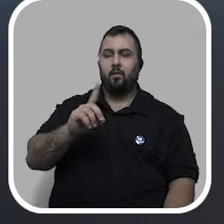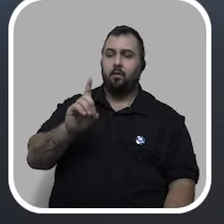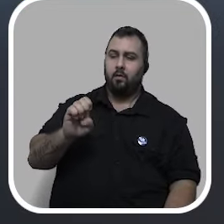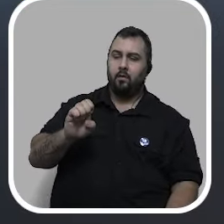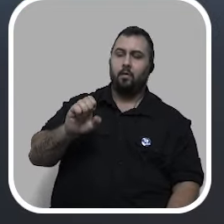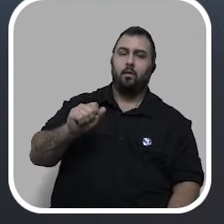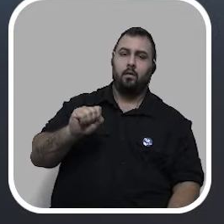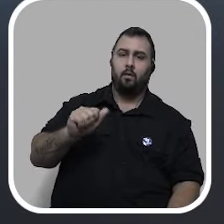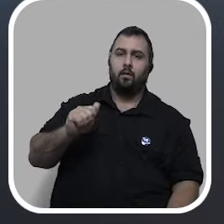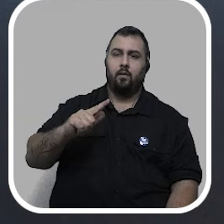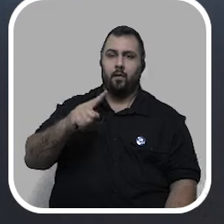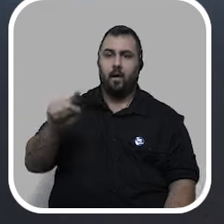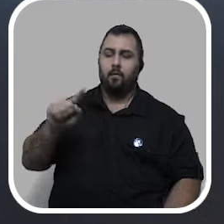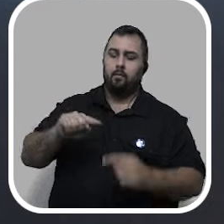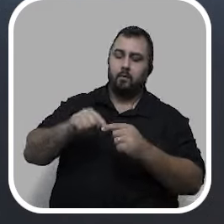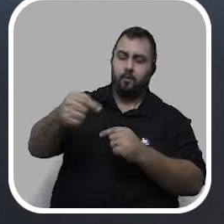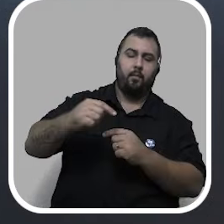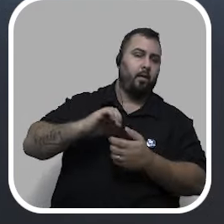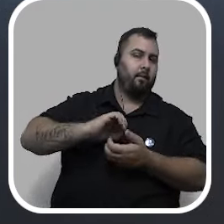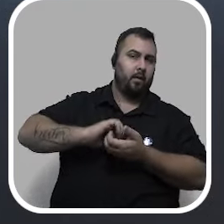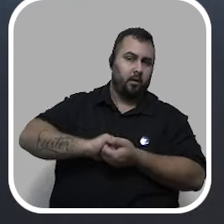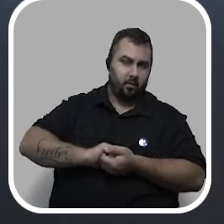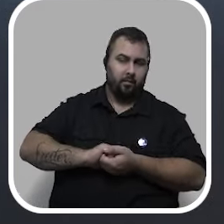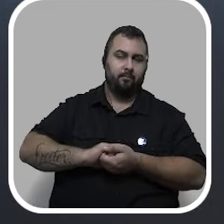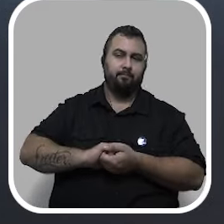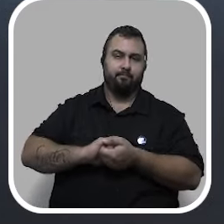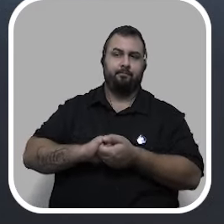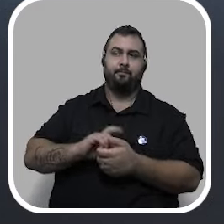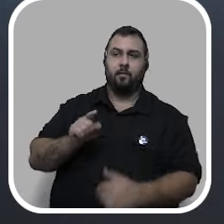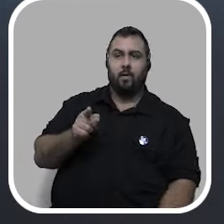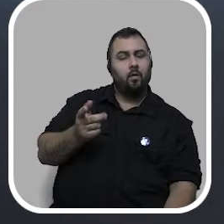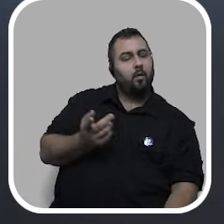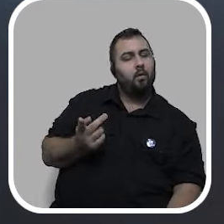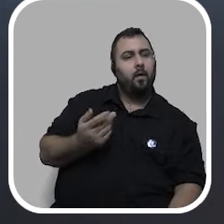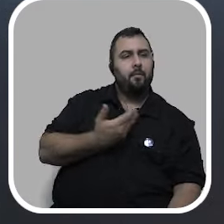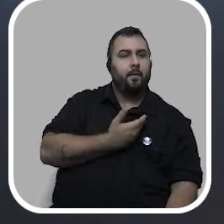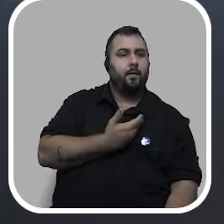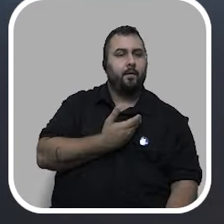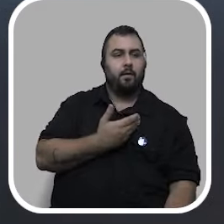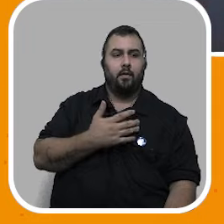paraa Viradouro e inicio essa história que o nosso colega acabou de contar